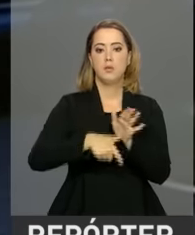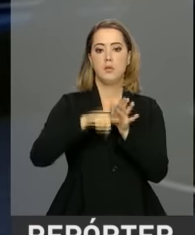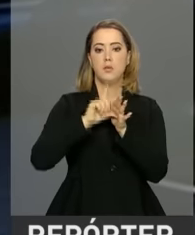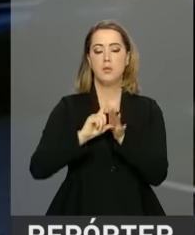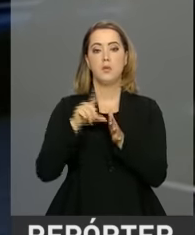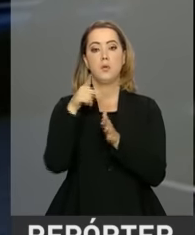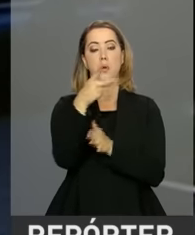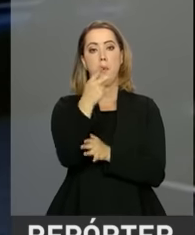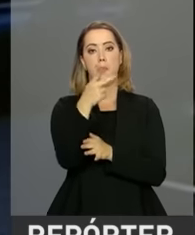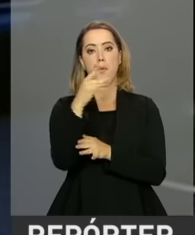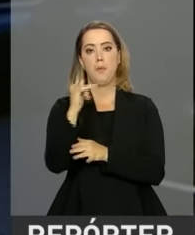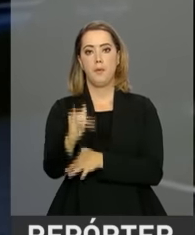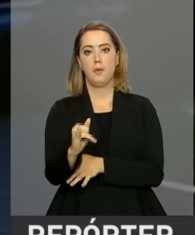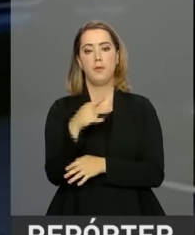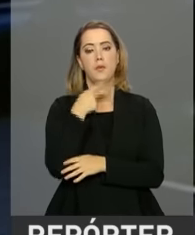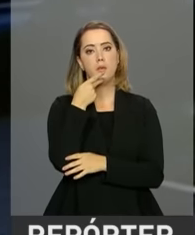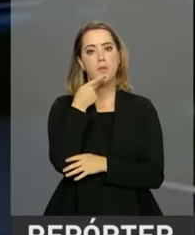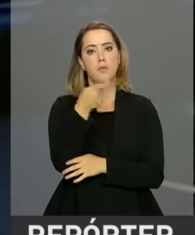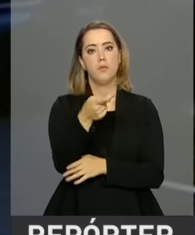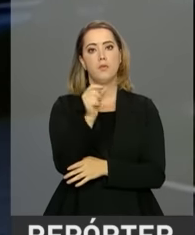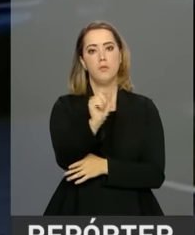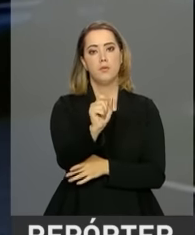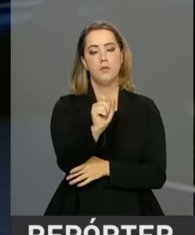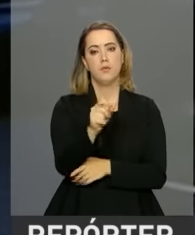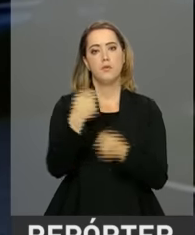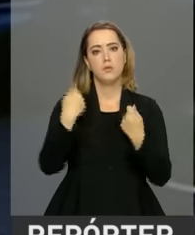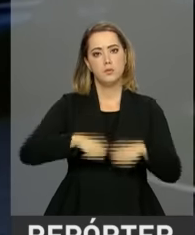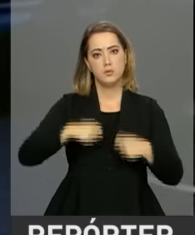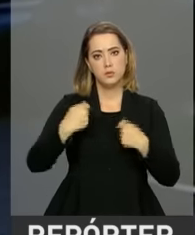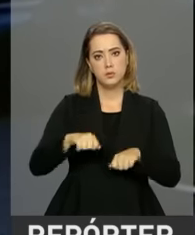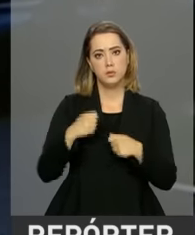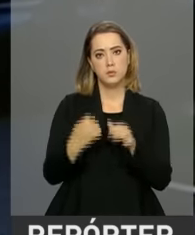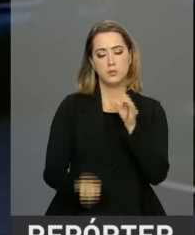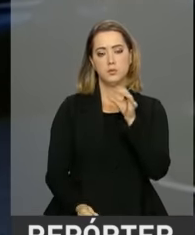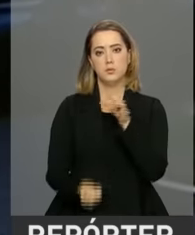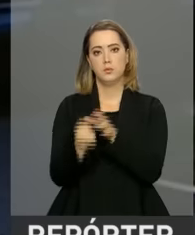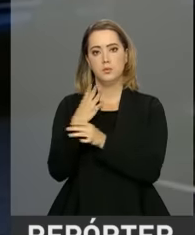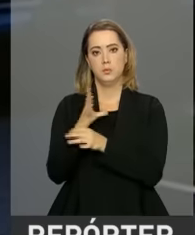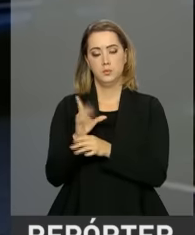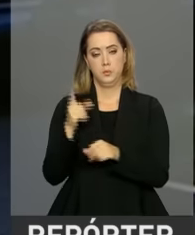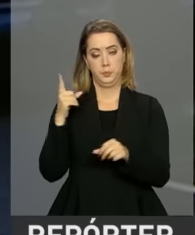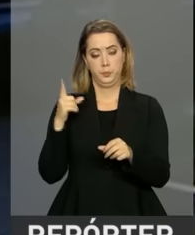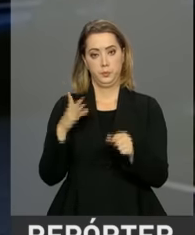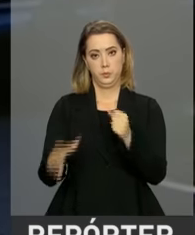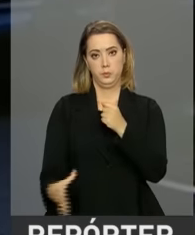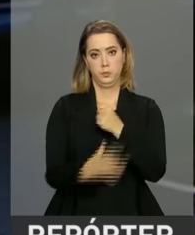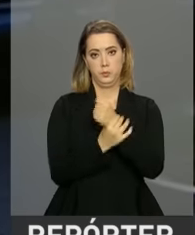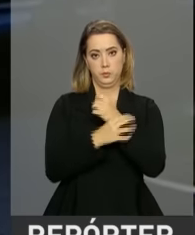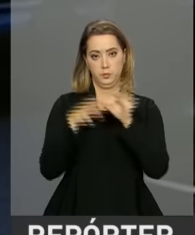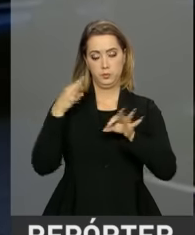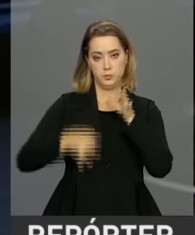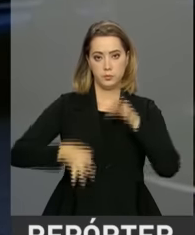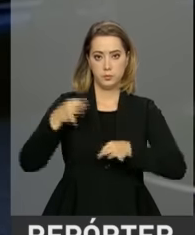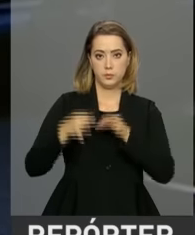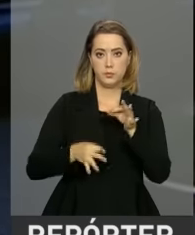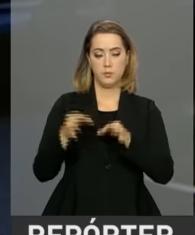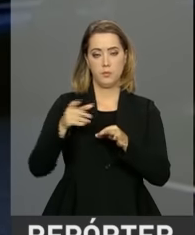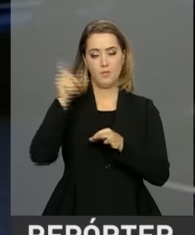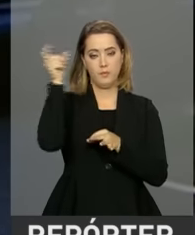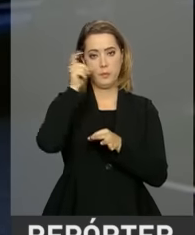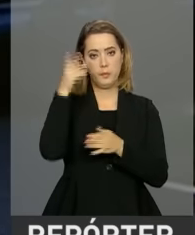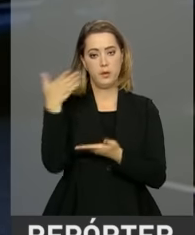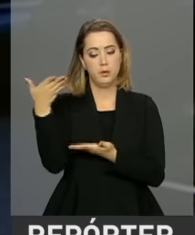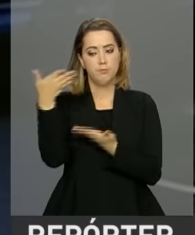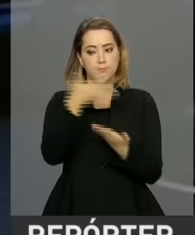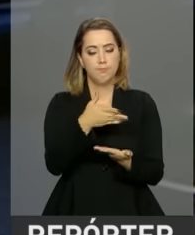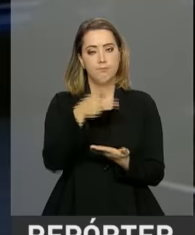executivo do PPI, ele destacou também a necessidade de criar um ambiente de segurança jurídica para atrair investimentos